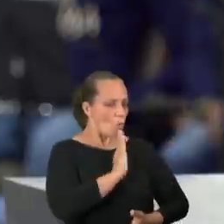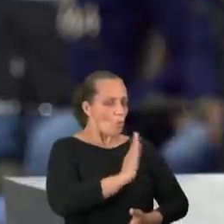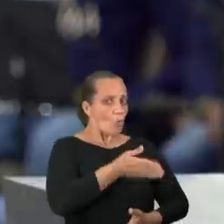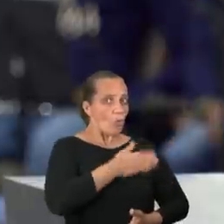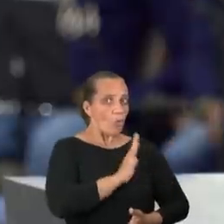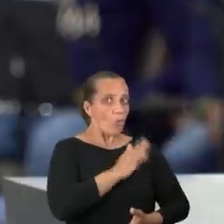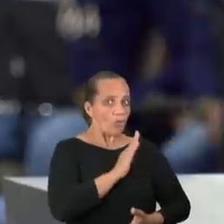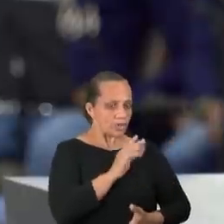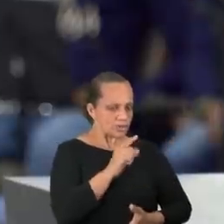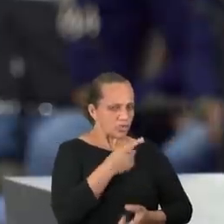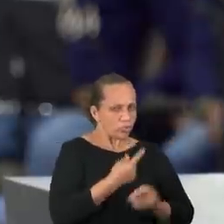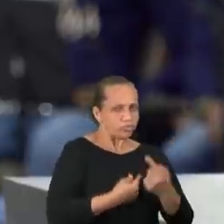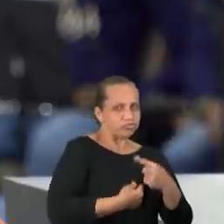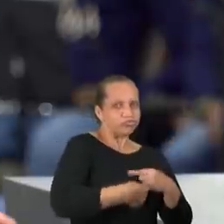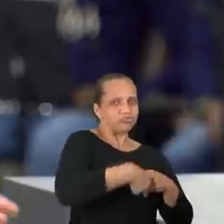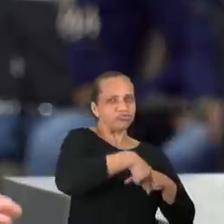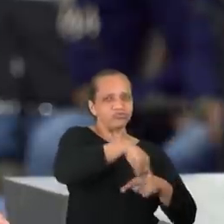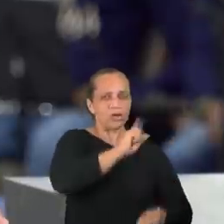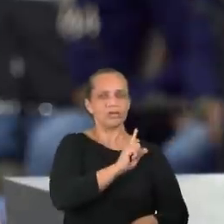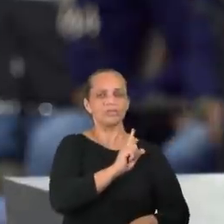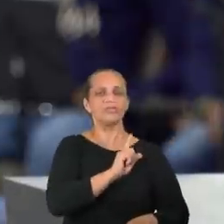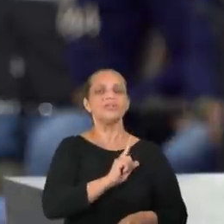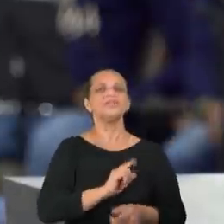pelo avesso.